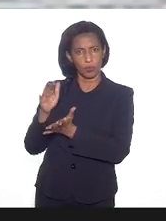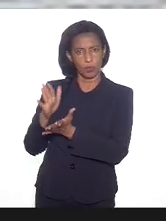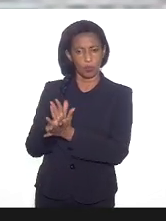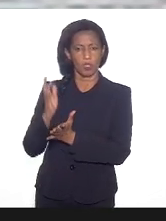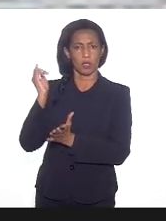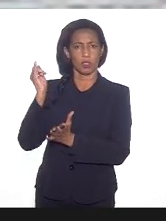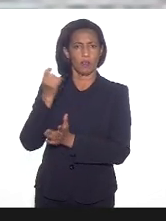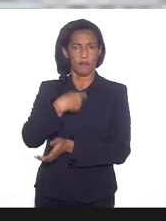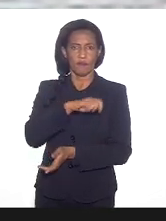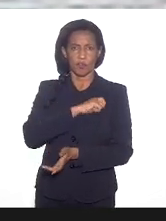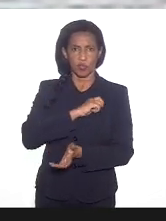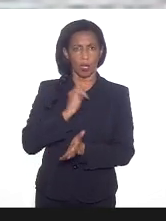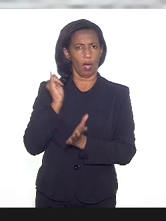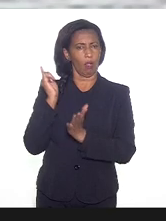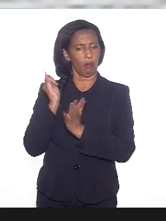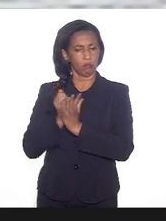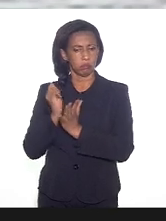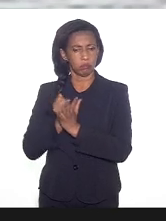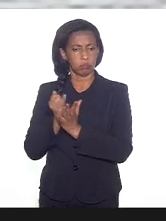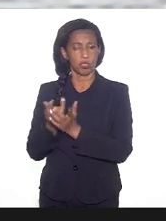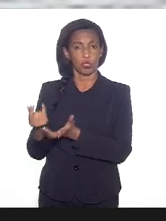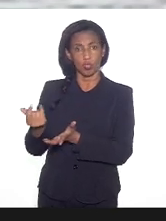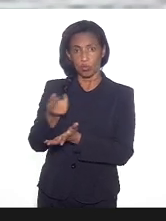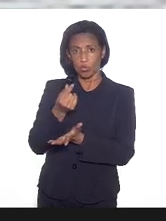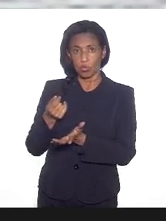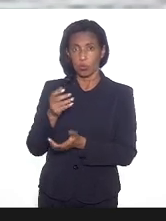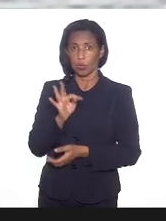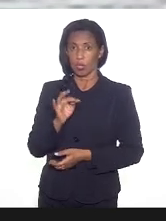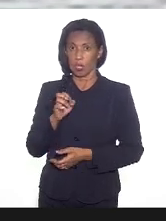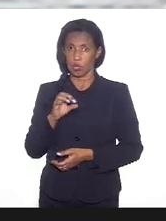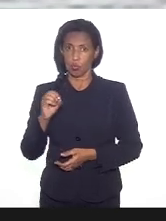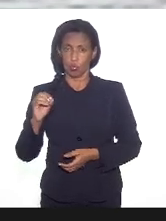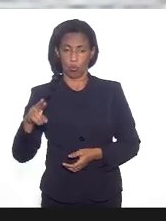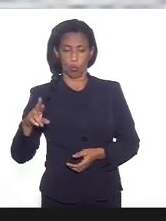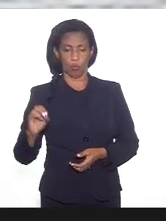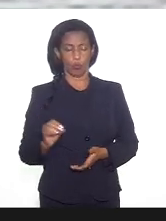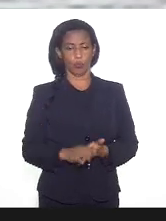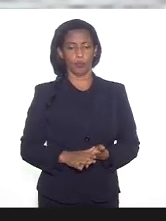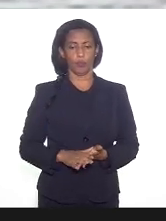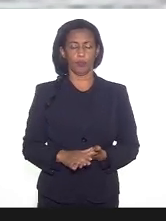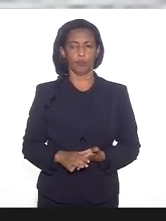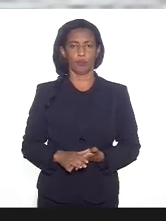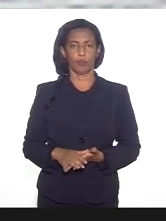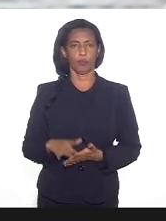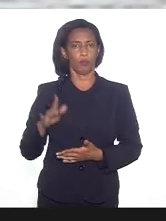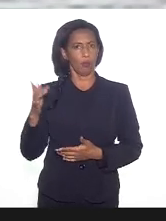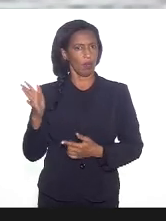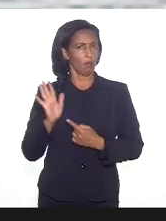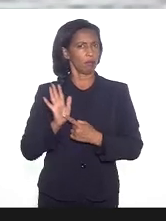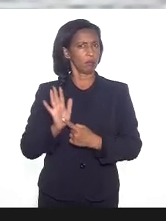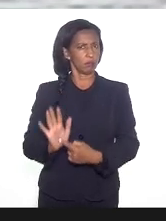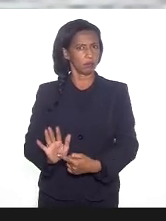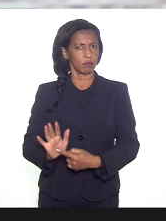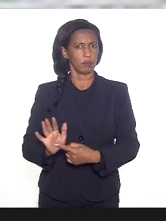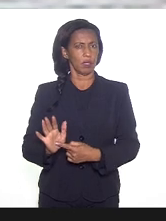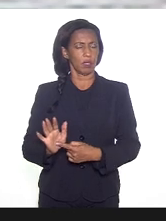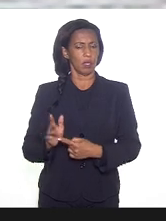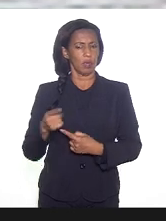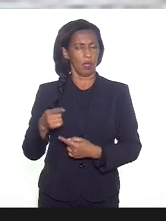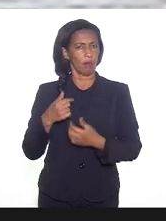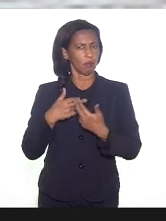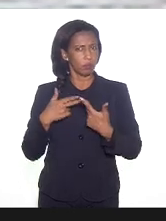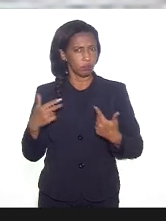sobre a situação orçamentária e financeira do Tesouro Estadual. É uma representatividade, a